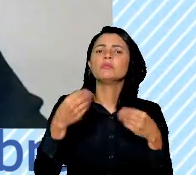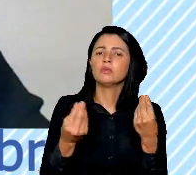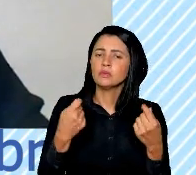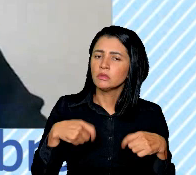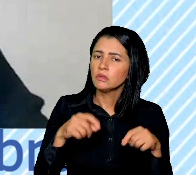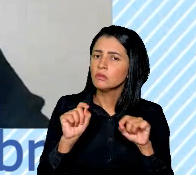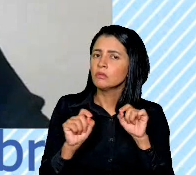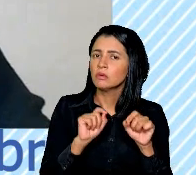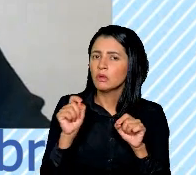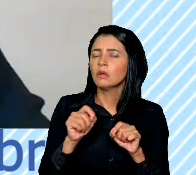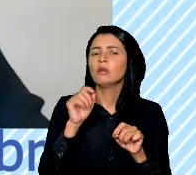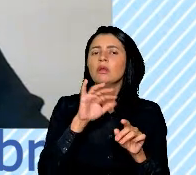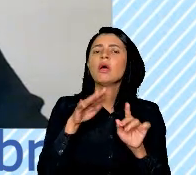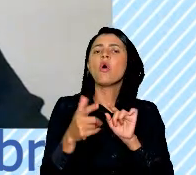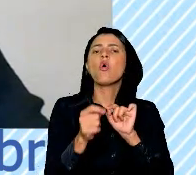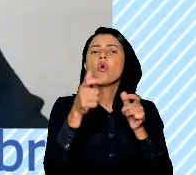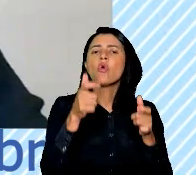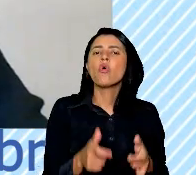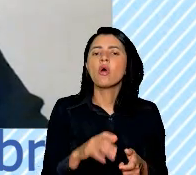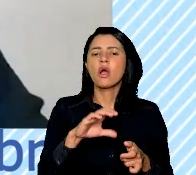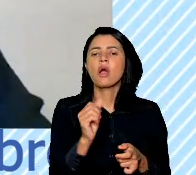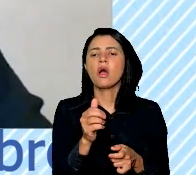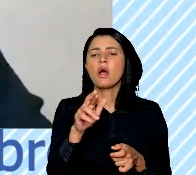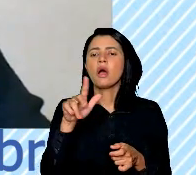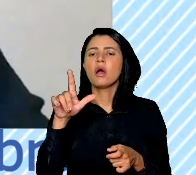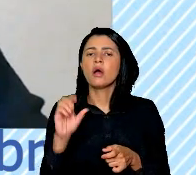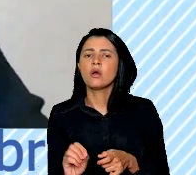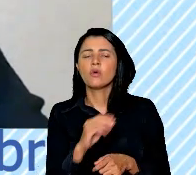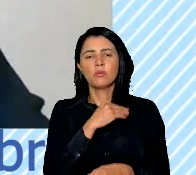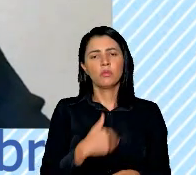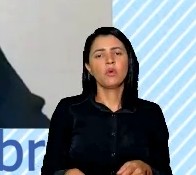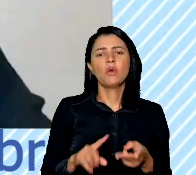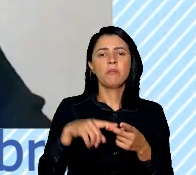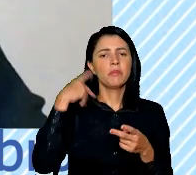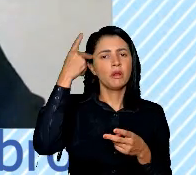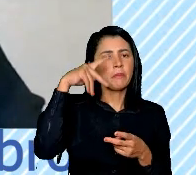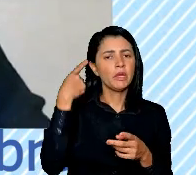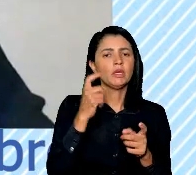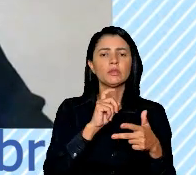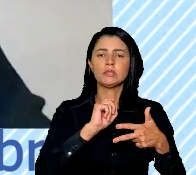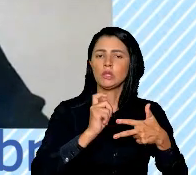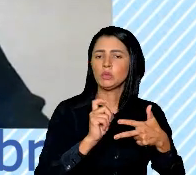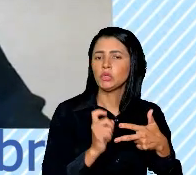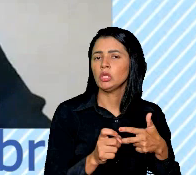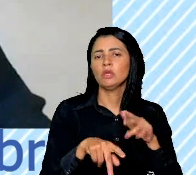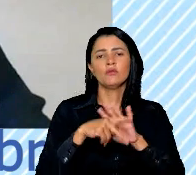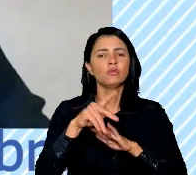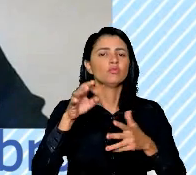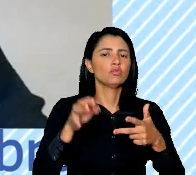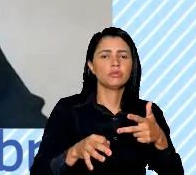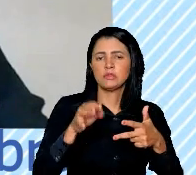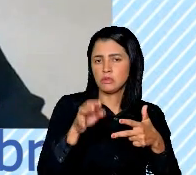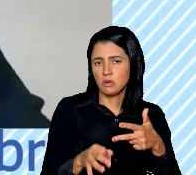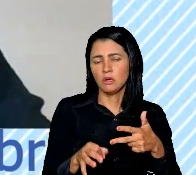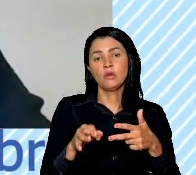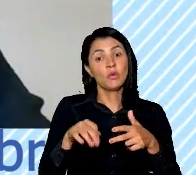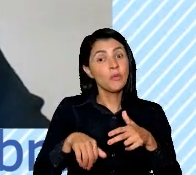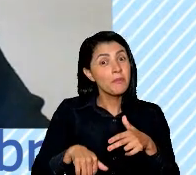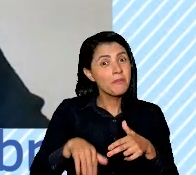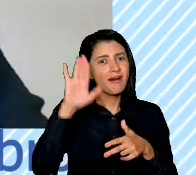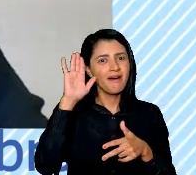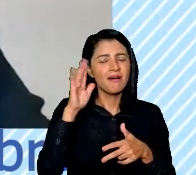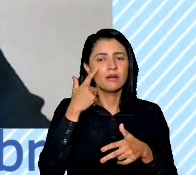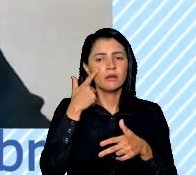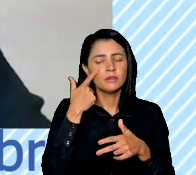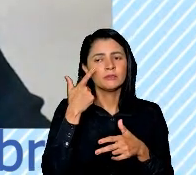estar espelhada em cargos públicos, seja no parlamento, seja no executivo, seja no próprio judiciário. Quanto maior o